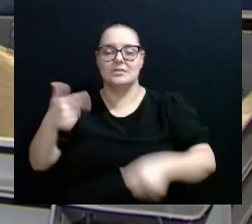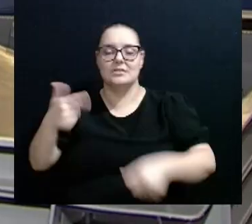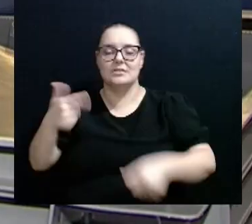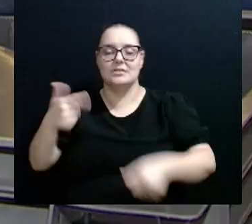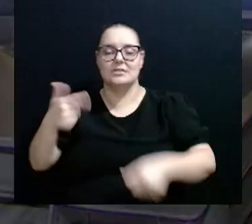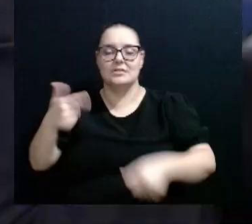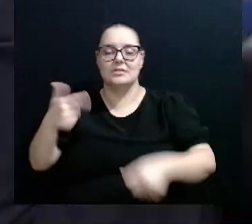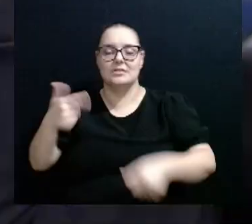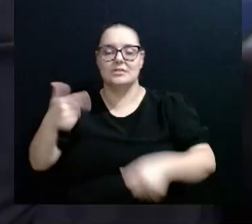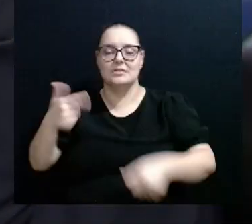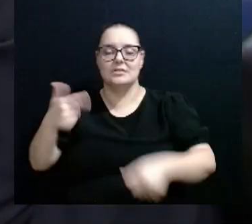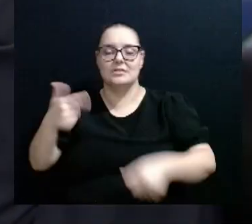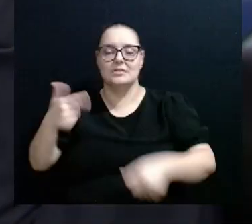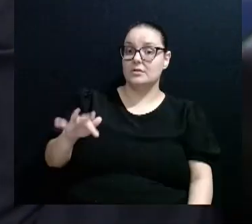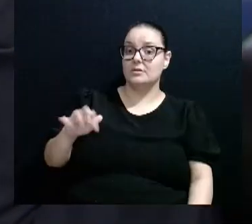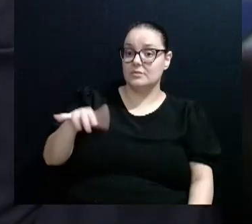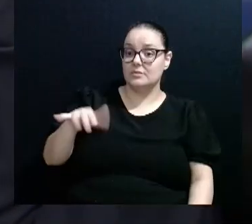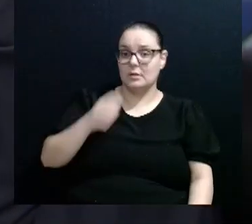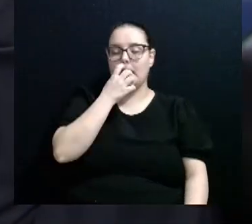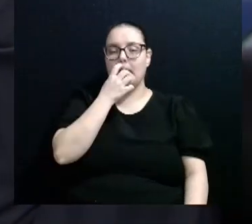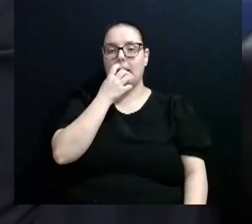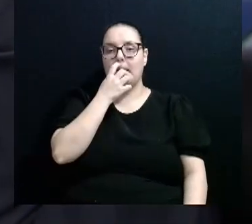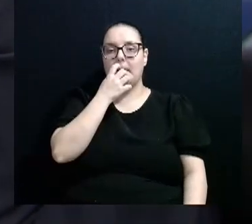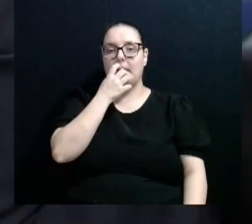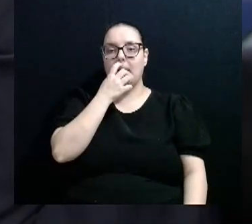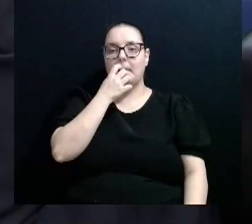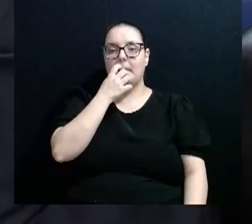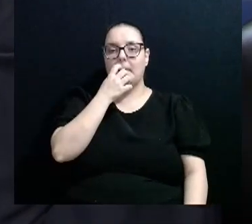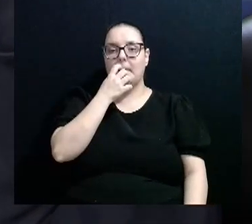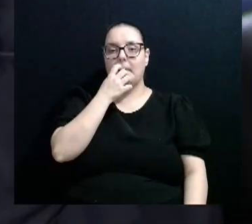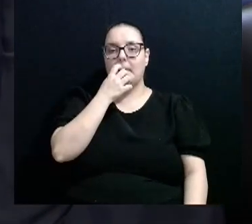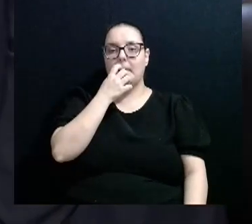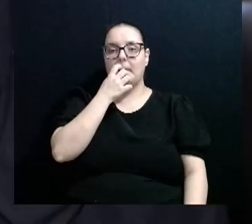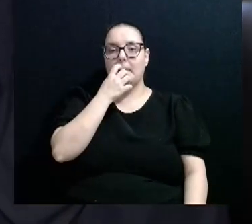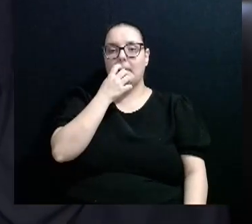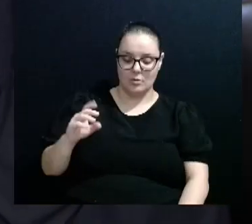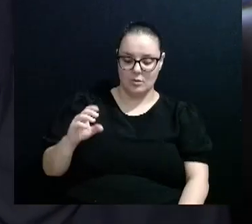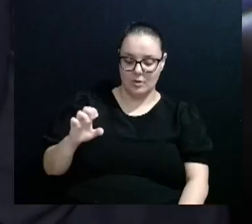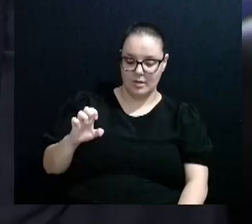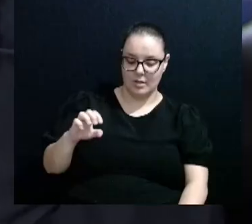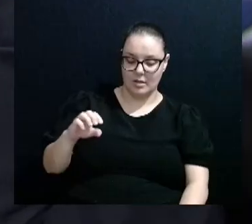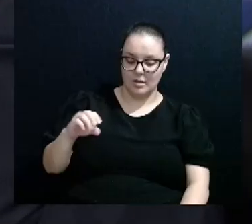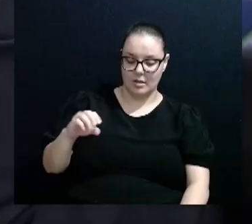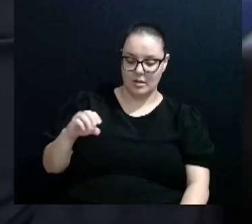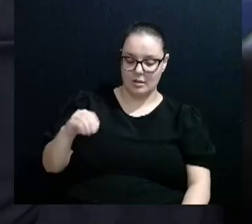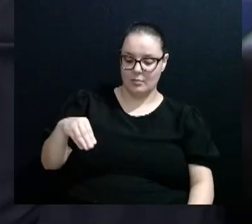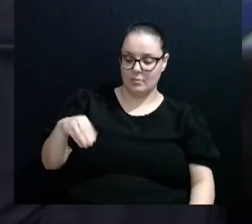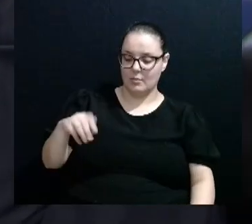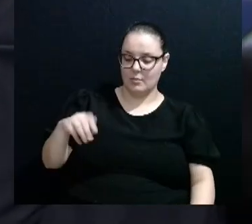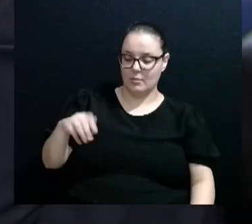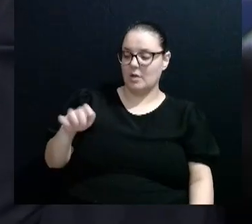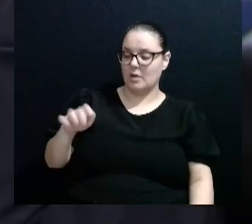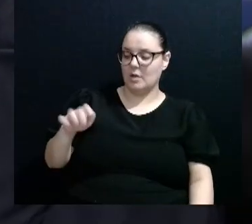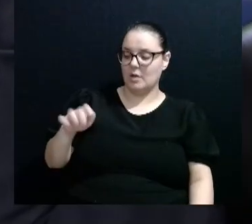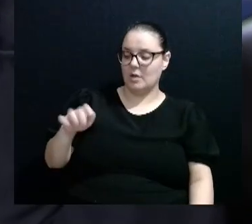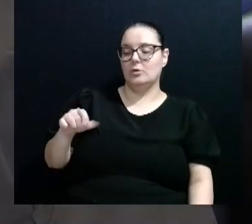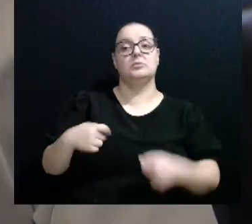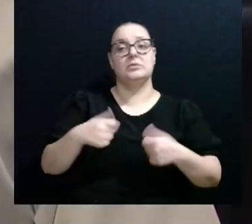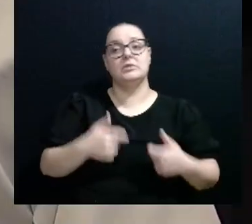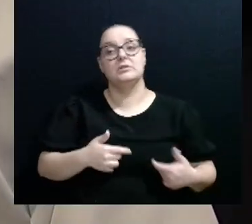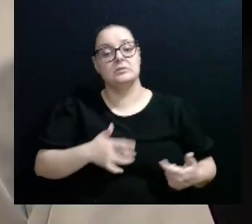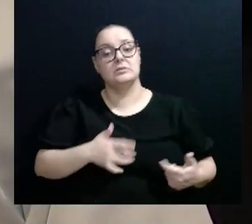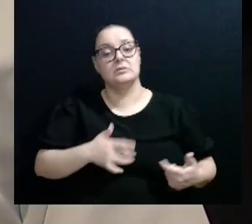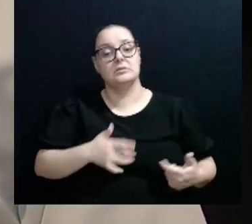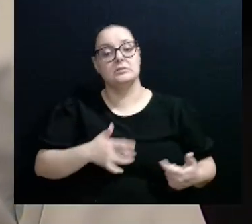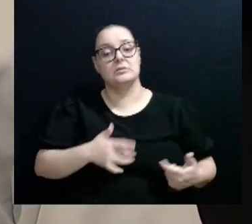como pacientes oncohematológicos, por exemplo, eles precisam de sangue regularmente. Então a gente precisa que as doações continuem. E aí nesse período a